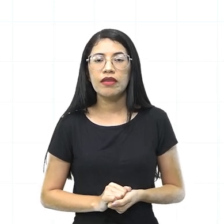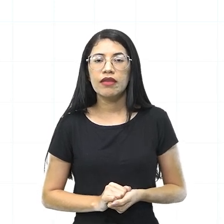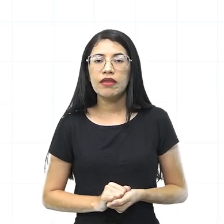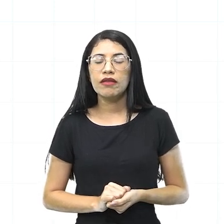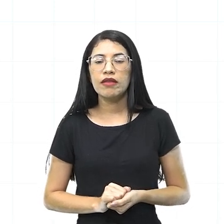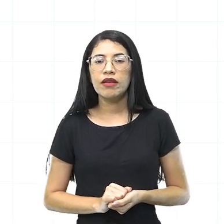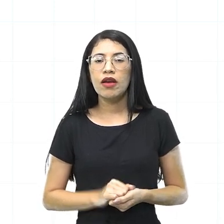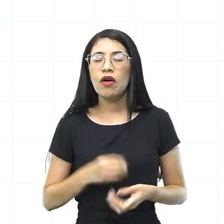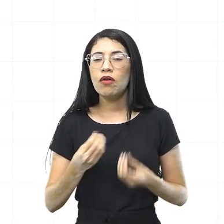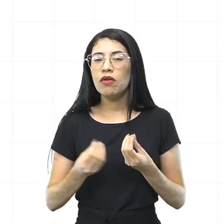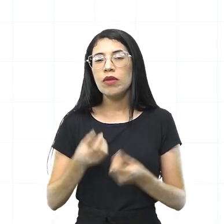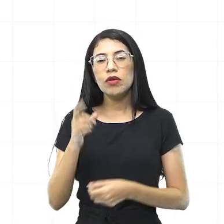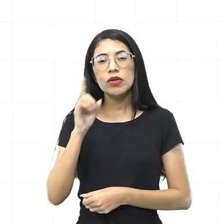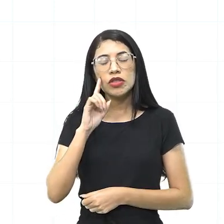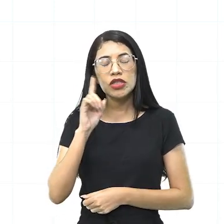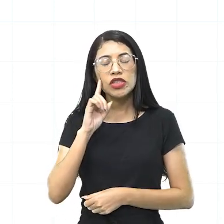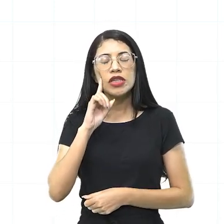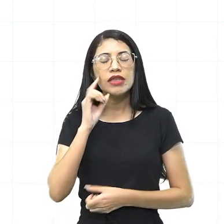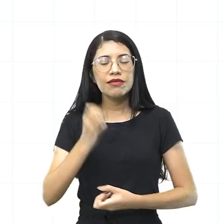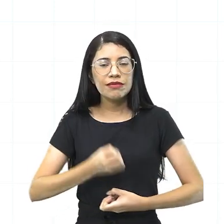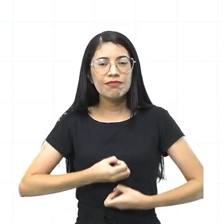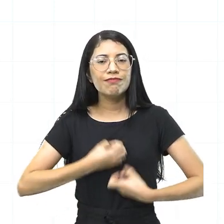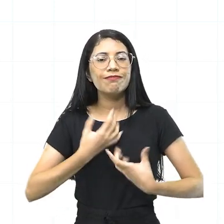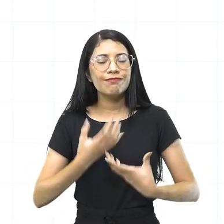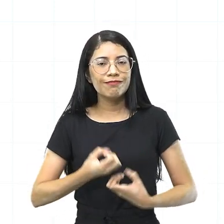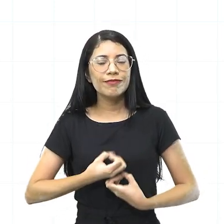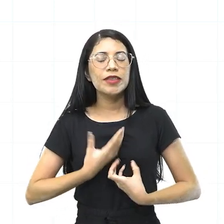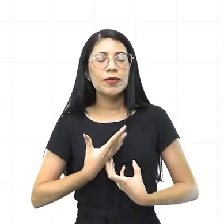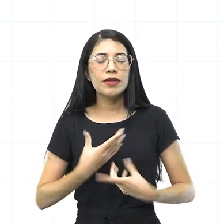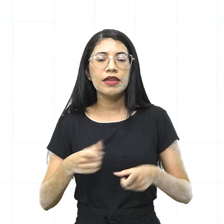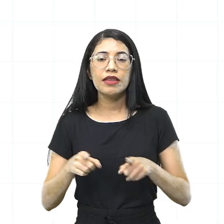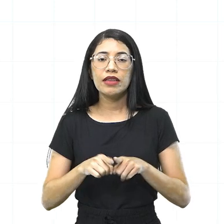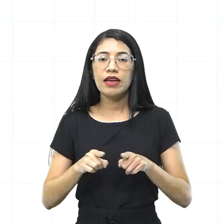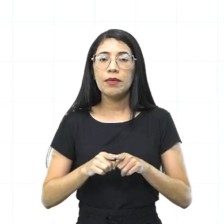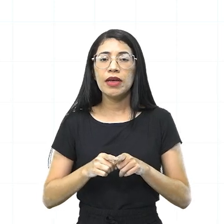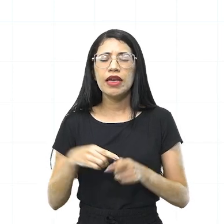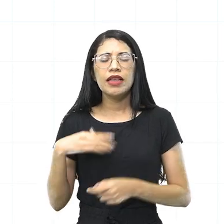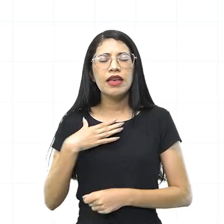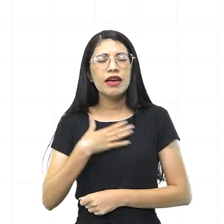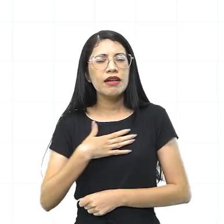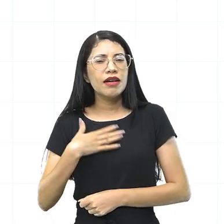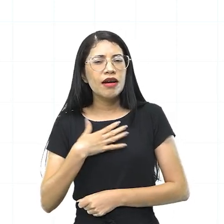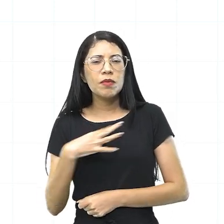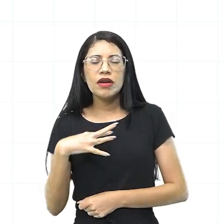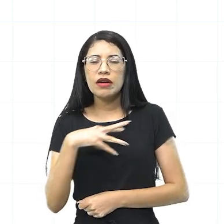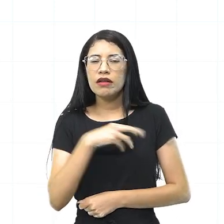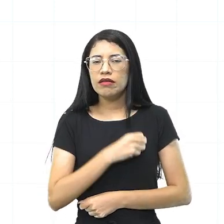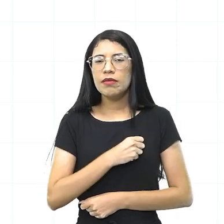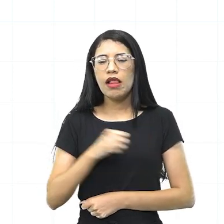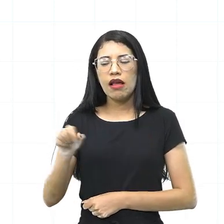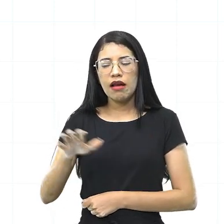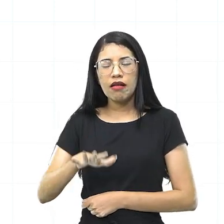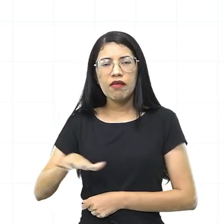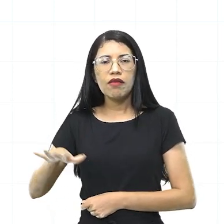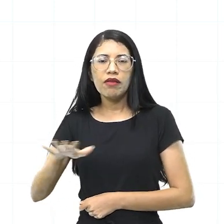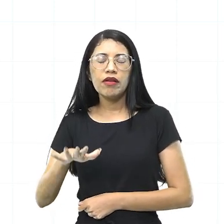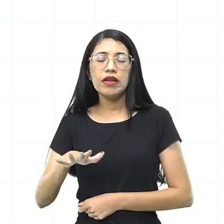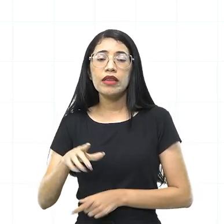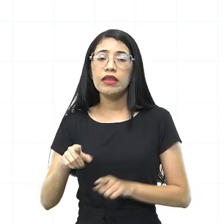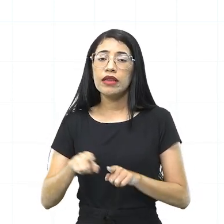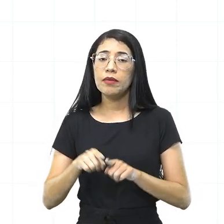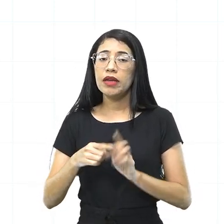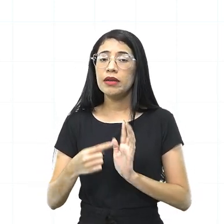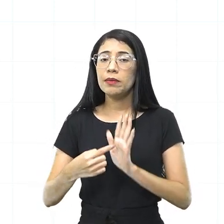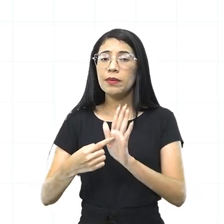Esse do dia a dia, ainda assim com emoção, e ele ainda fala assim, querido sertão, né? Ele expressa a